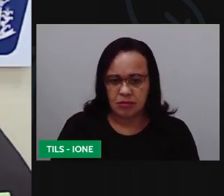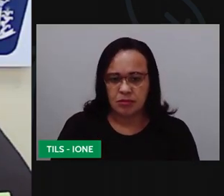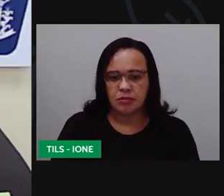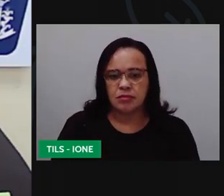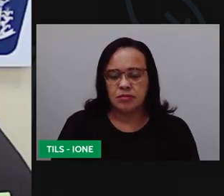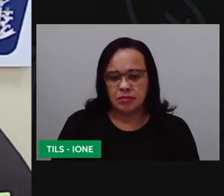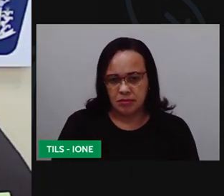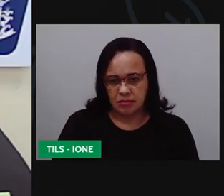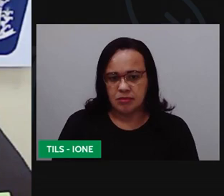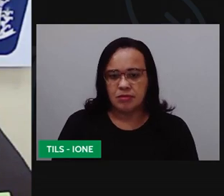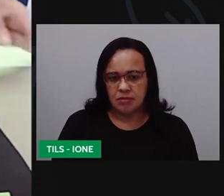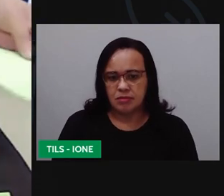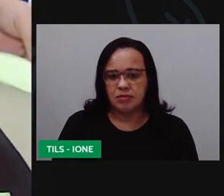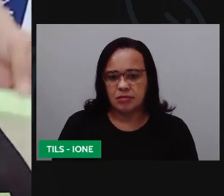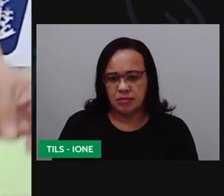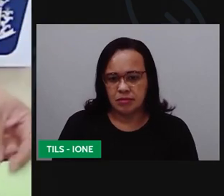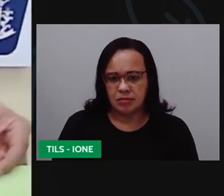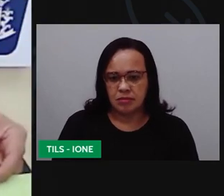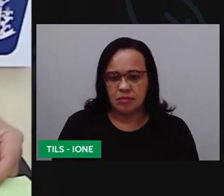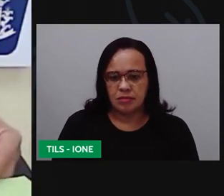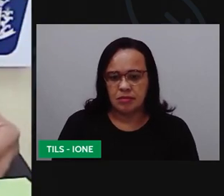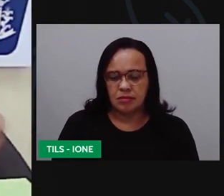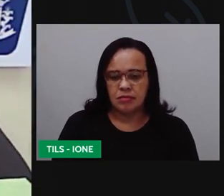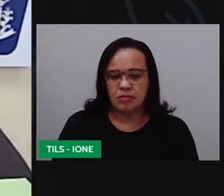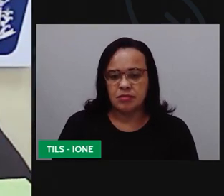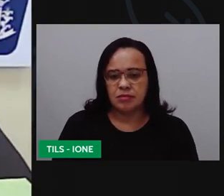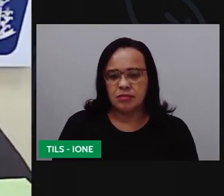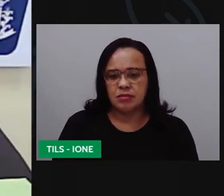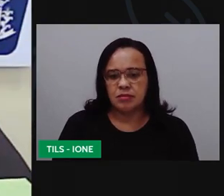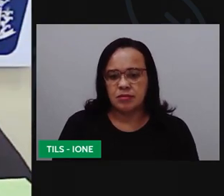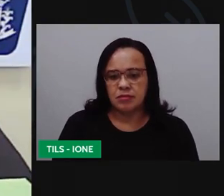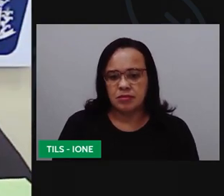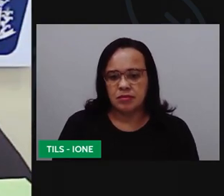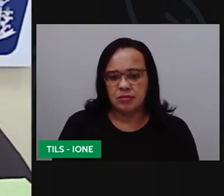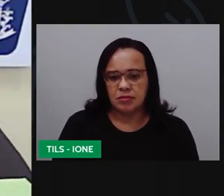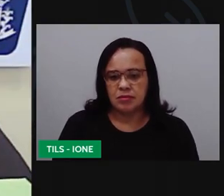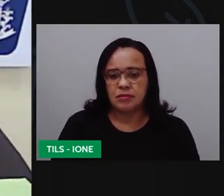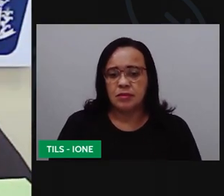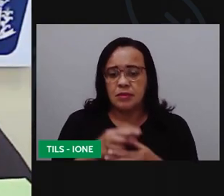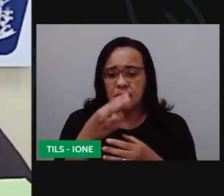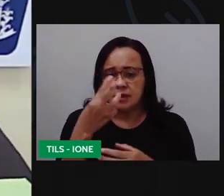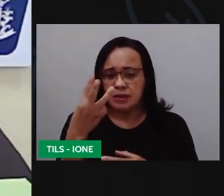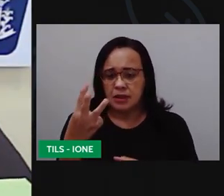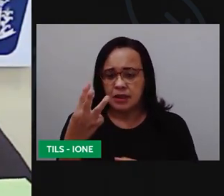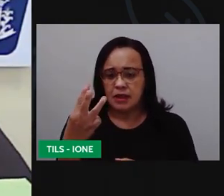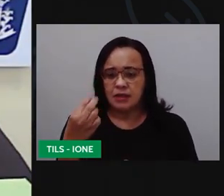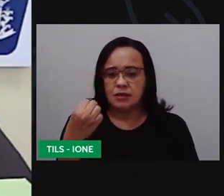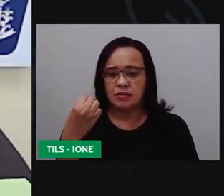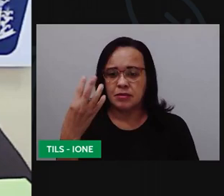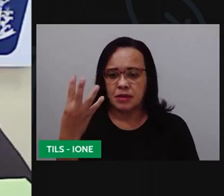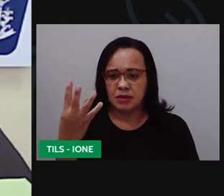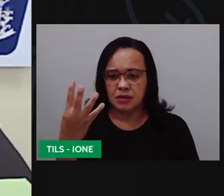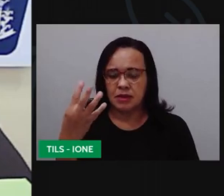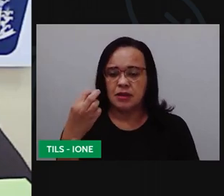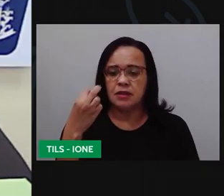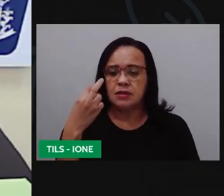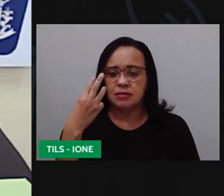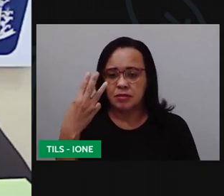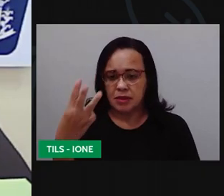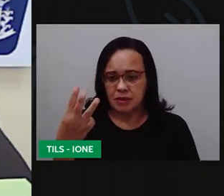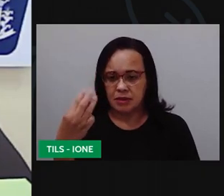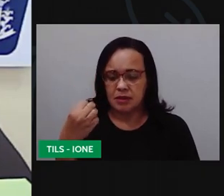linha. Olha só. Então, aqui eu tenho o quê, ó? Três, mais três, mais três. Eu